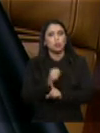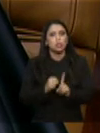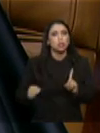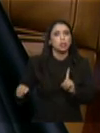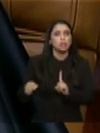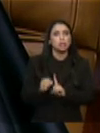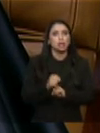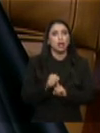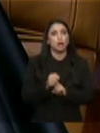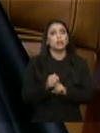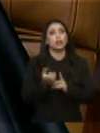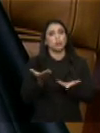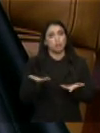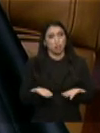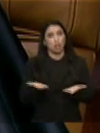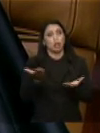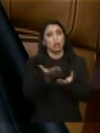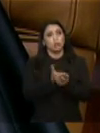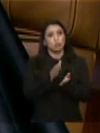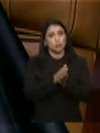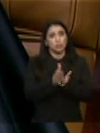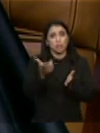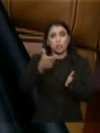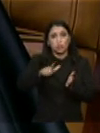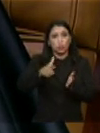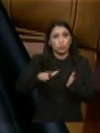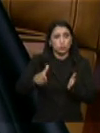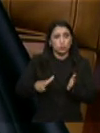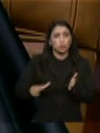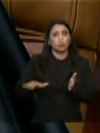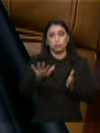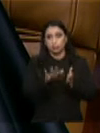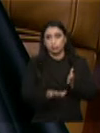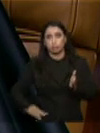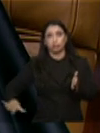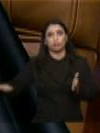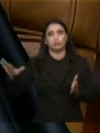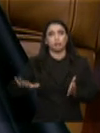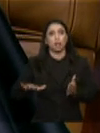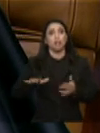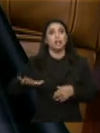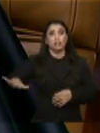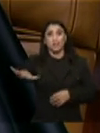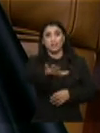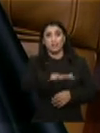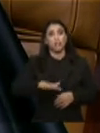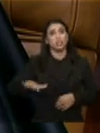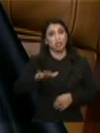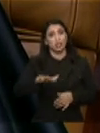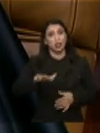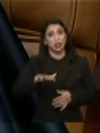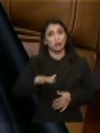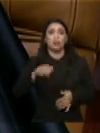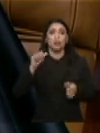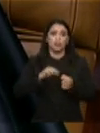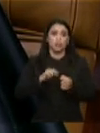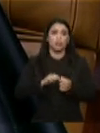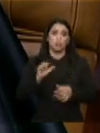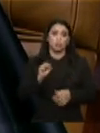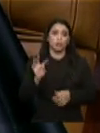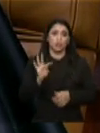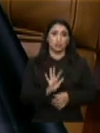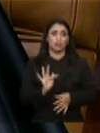eficácia dos precedentes vinculantes e dotados de efeitos erga omnes da mais alta corte do nosso país.